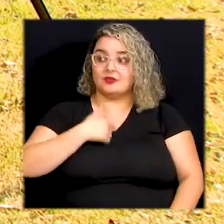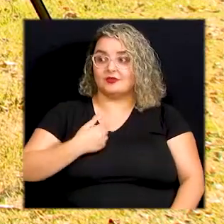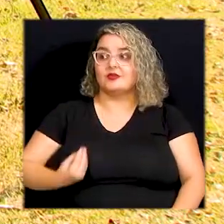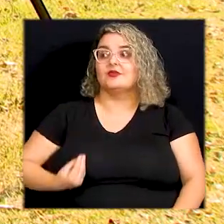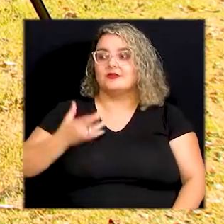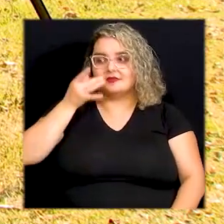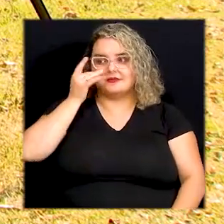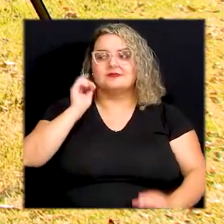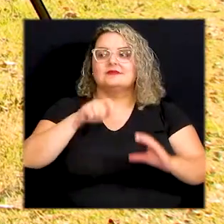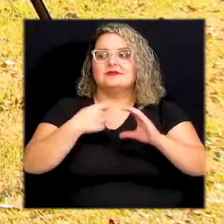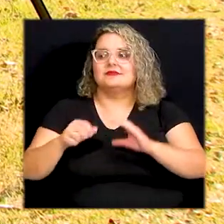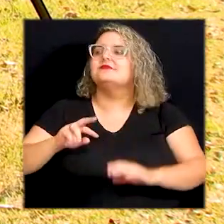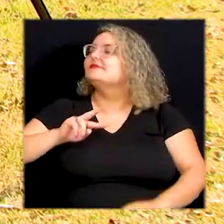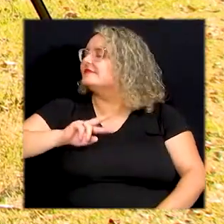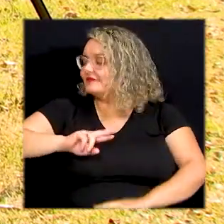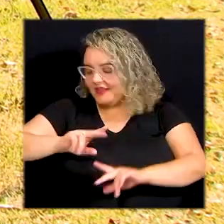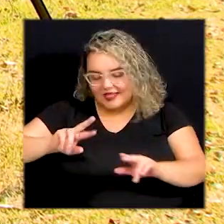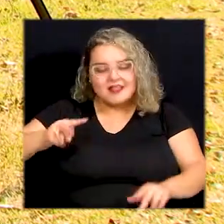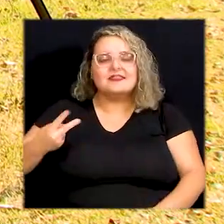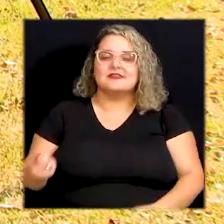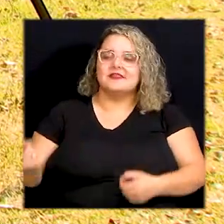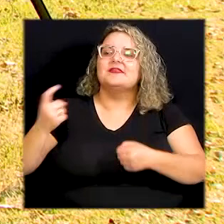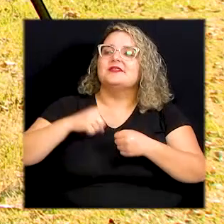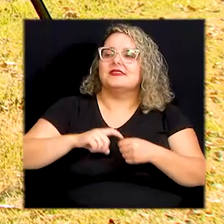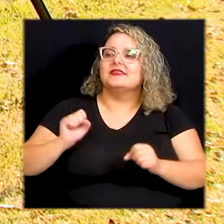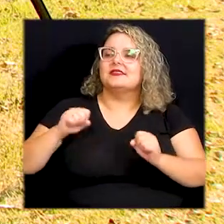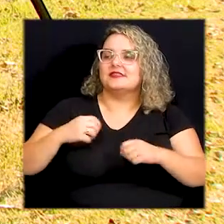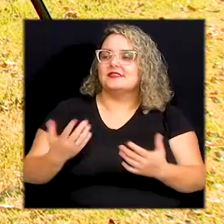vir aqui gravar de Várias novo. Vezes. A gente vai voltar aqui. Não é?